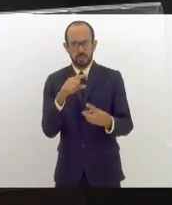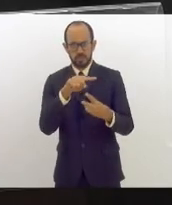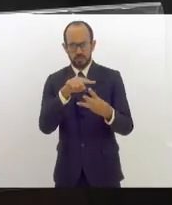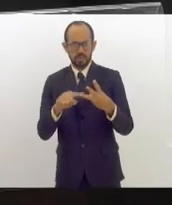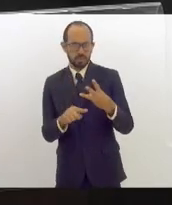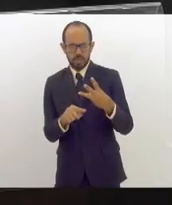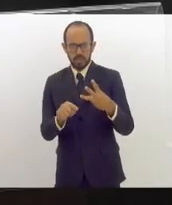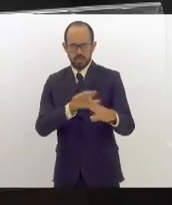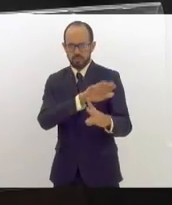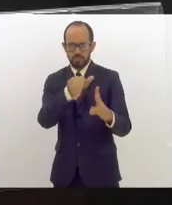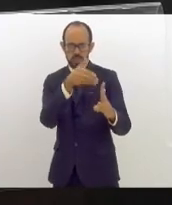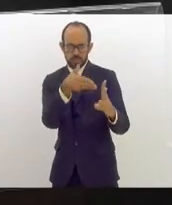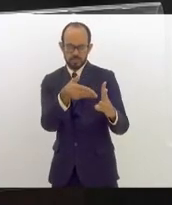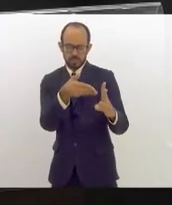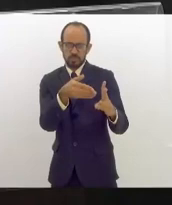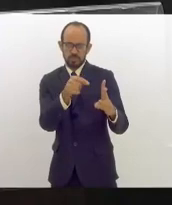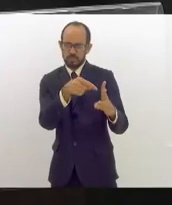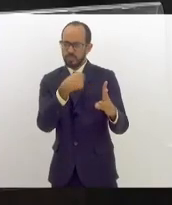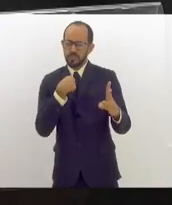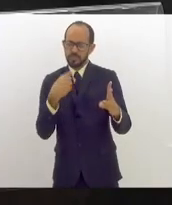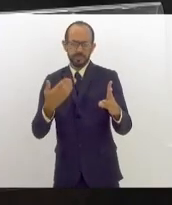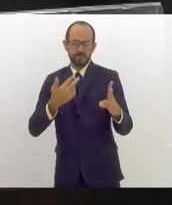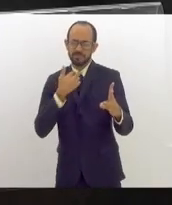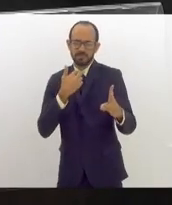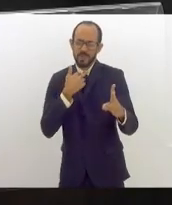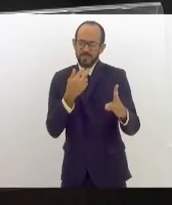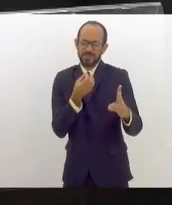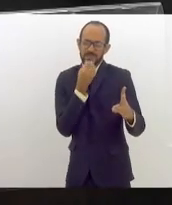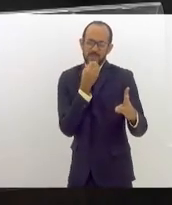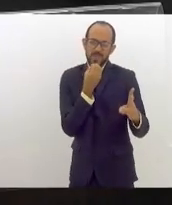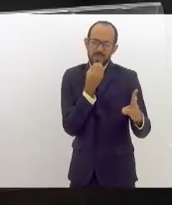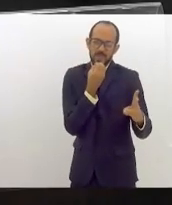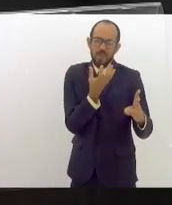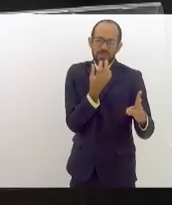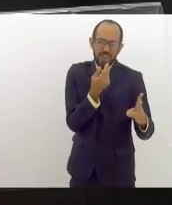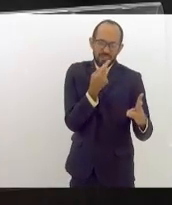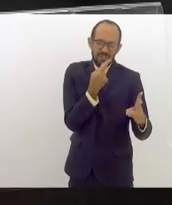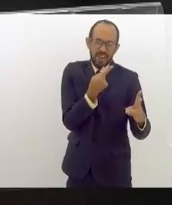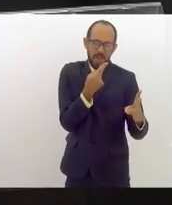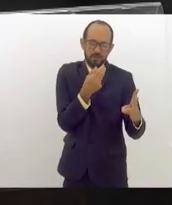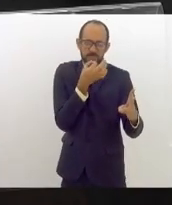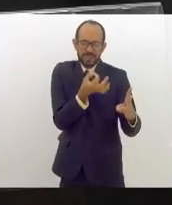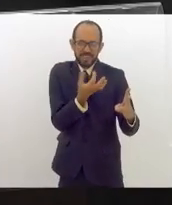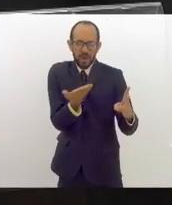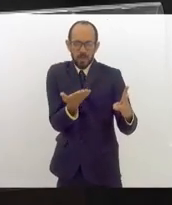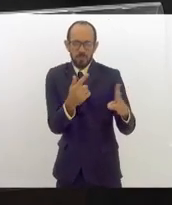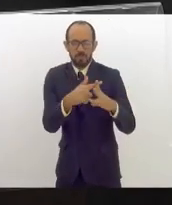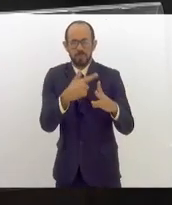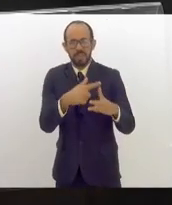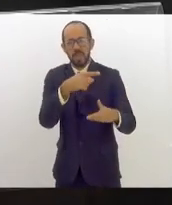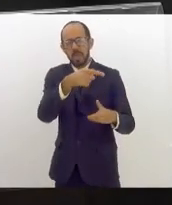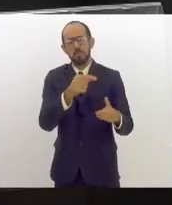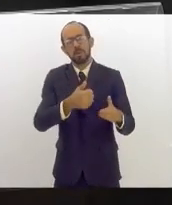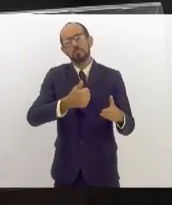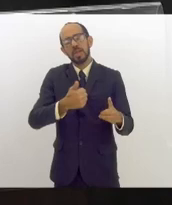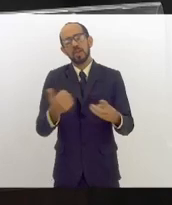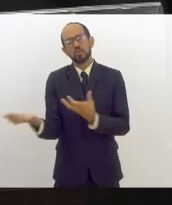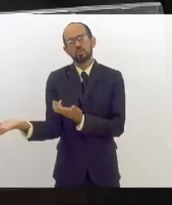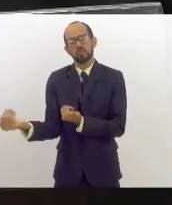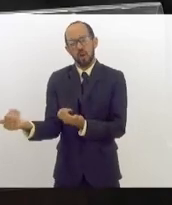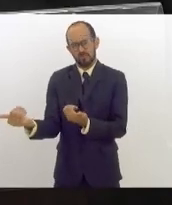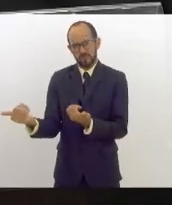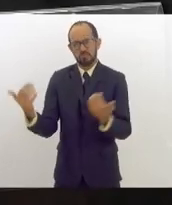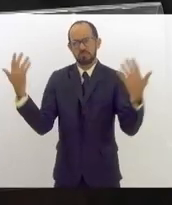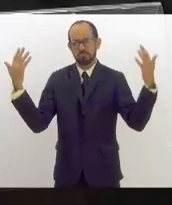Vitor é eu sou suspeito dos três Ele trabalha comigo é uma pessoa que um jovem brilhante né merece essa homenagem